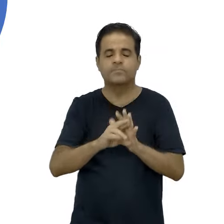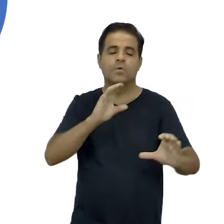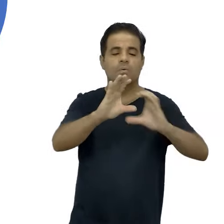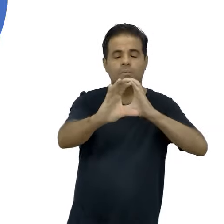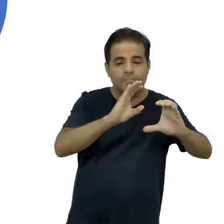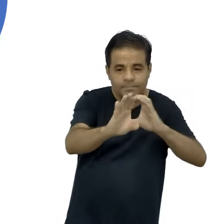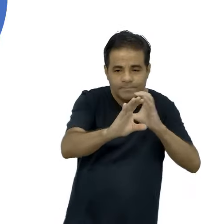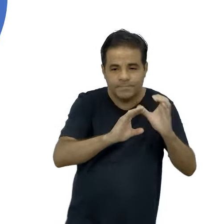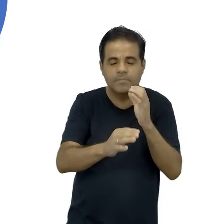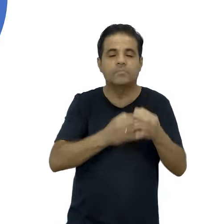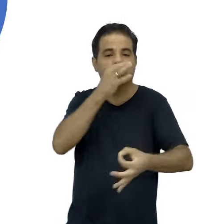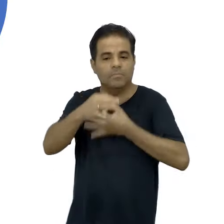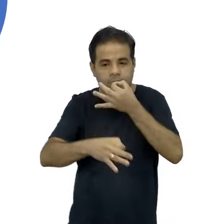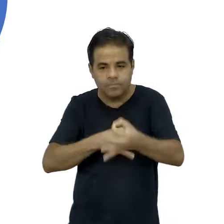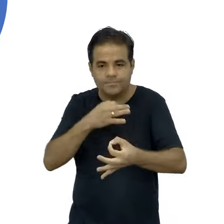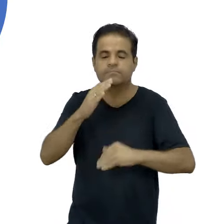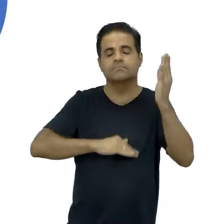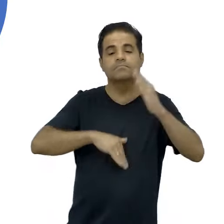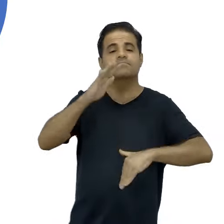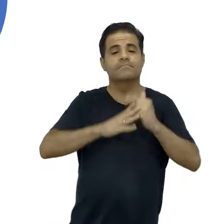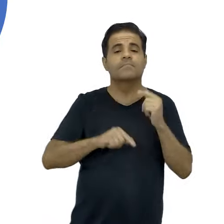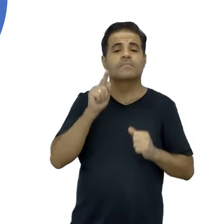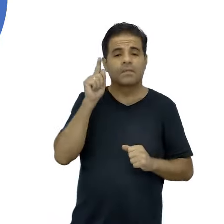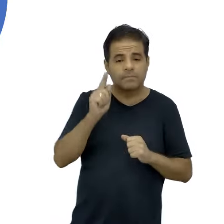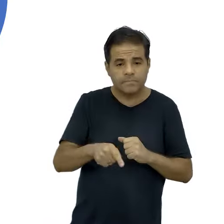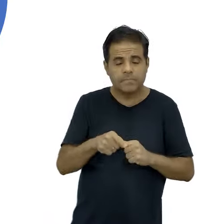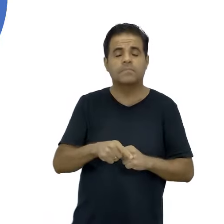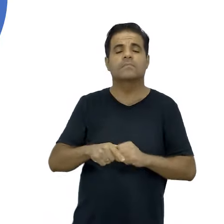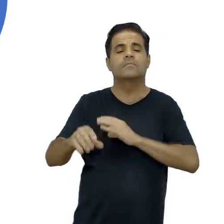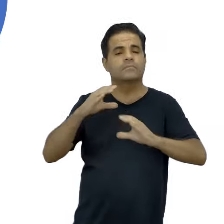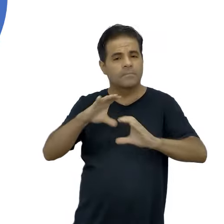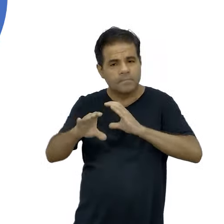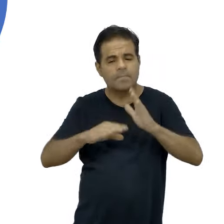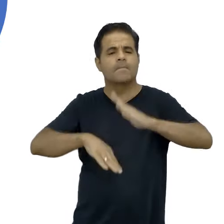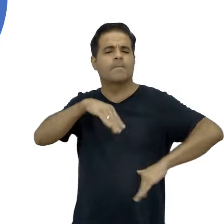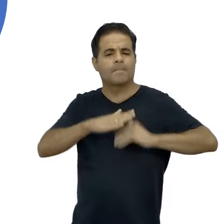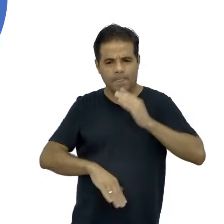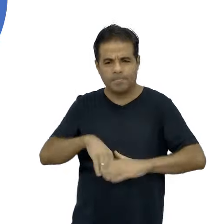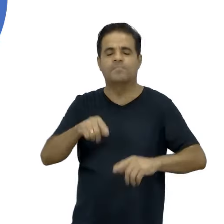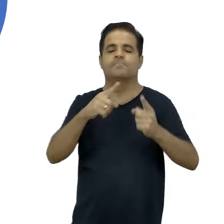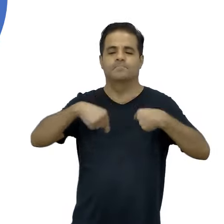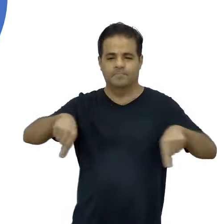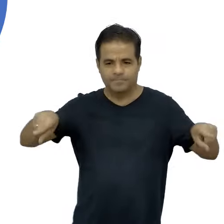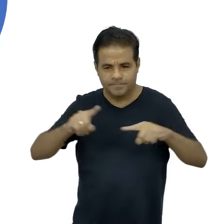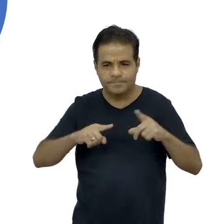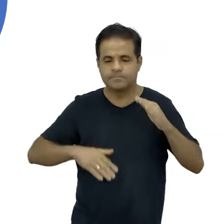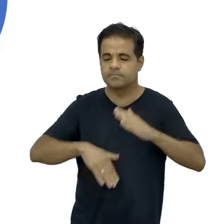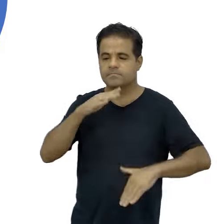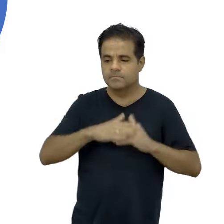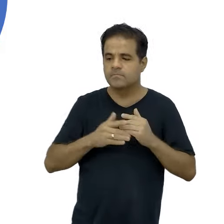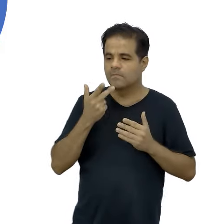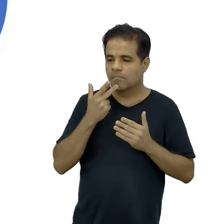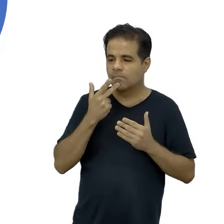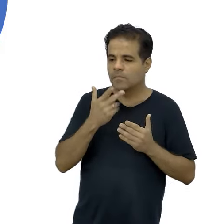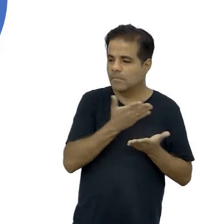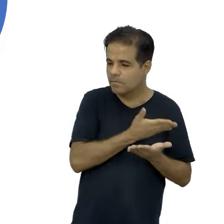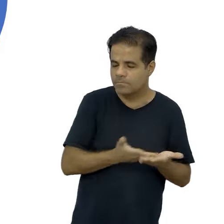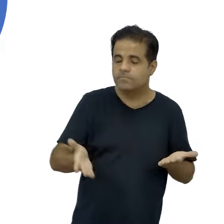comunicar e argumentar matematicamente, de uma forma que possamos favorecer o estabelecimento